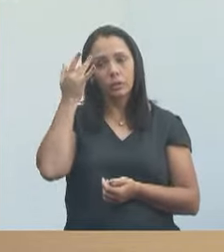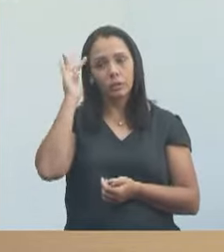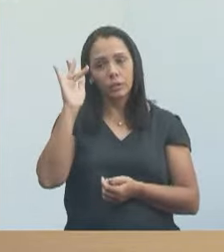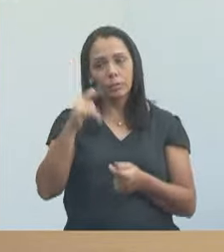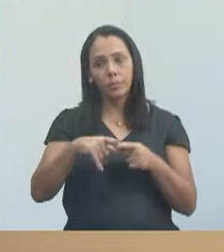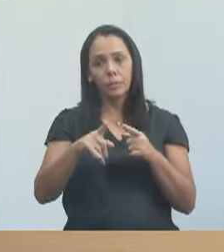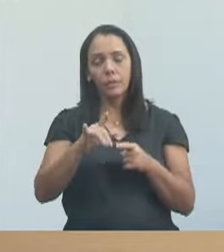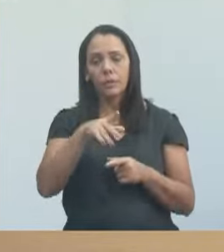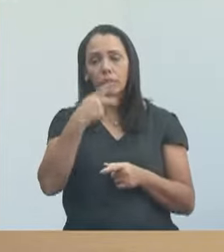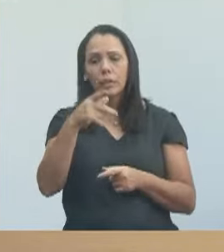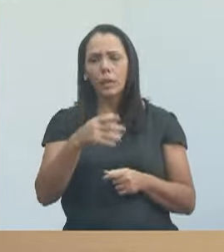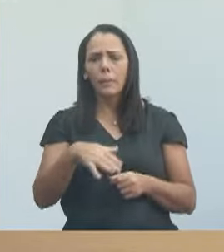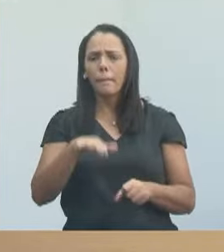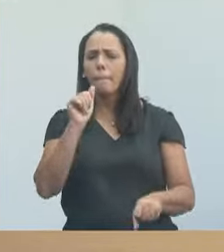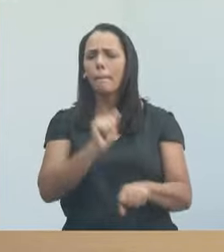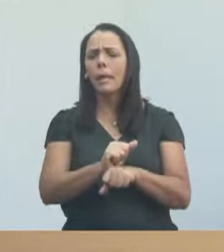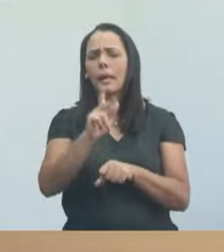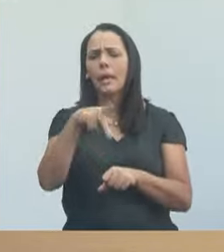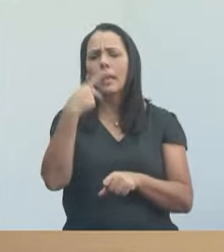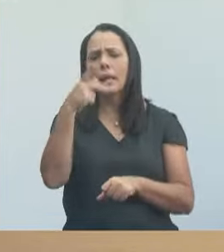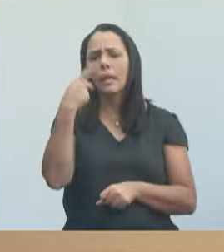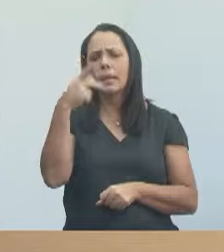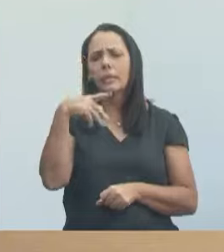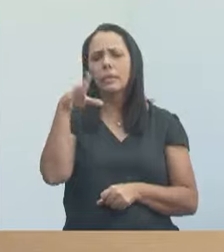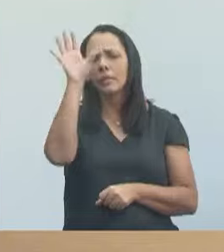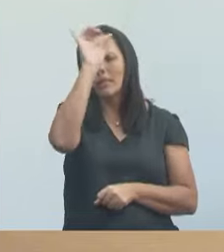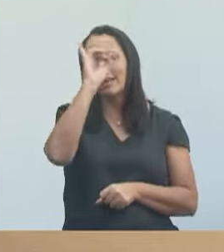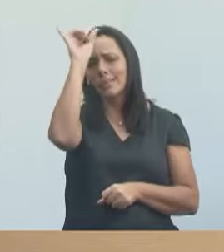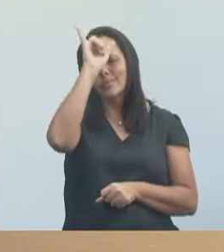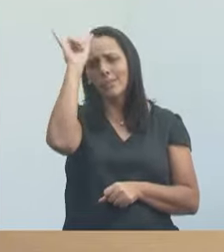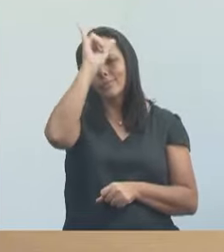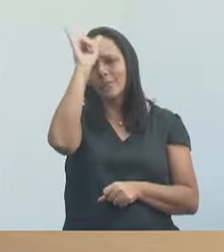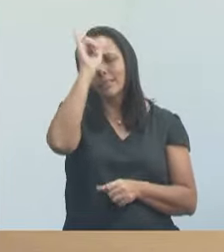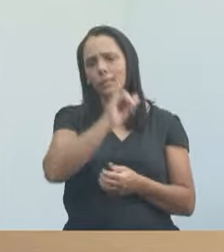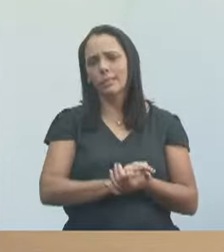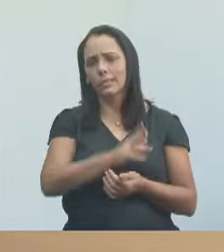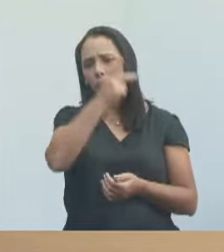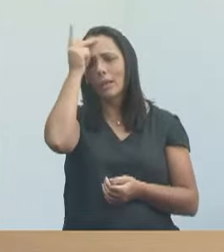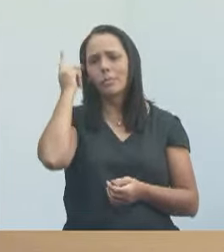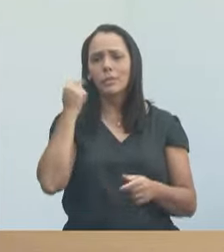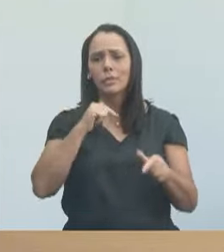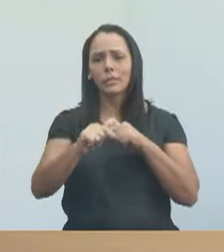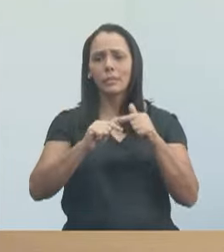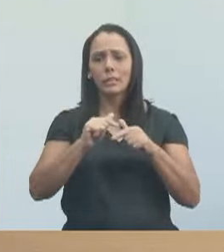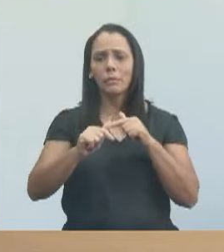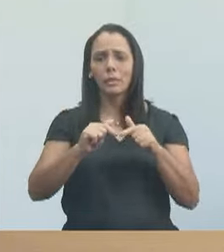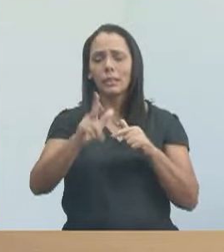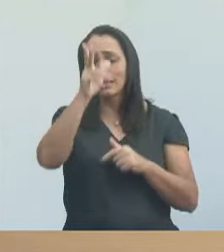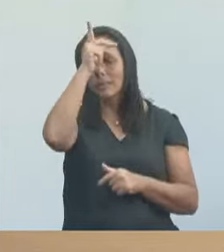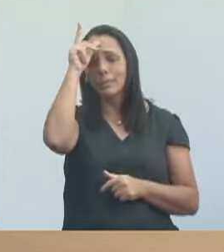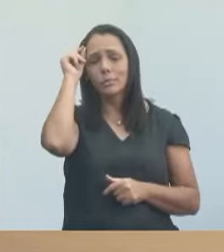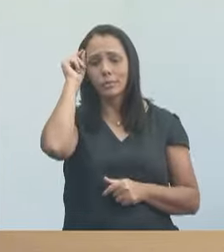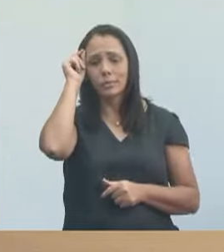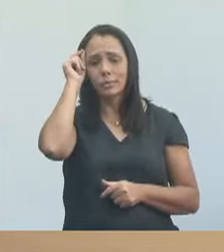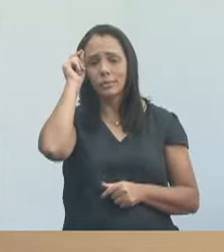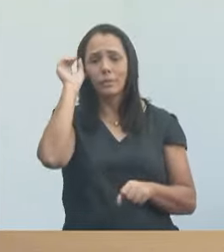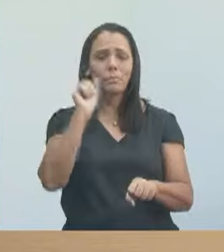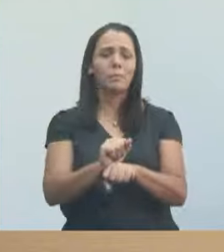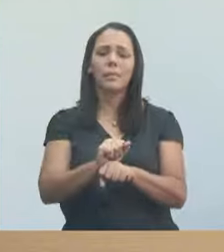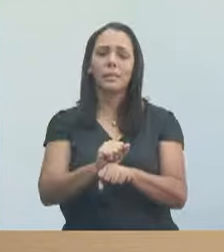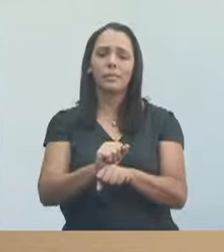nós vamos investigar, é gente da prefeitura, né? Que está fazendo isso, que trabalha na prefeitura. Vamos parar com isso, por favor? Sabe? Não